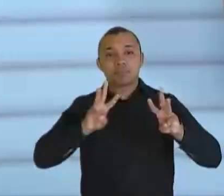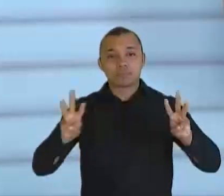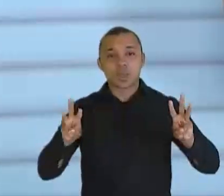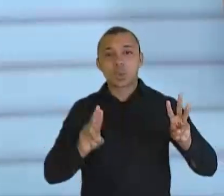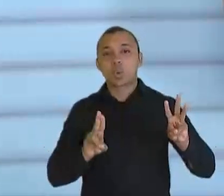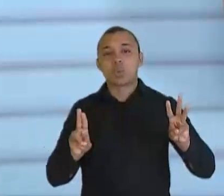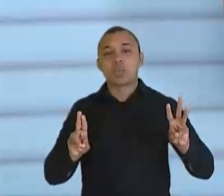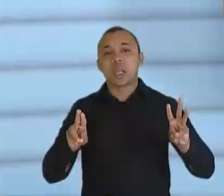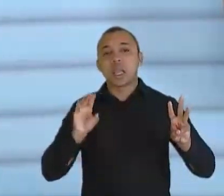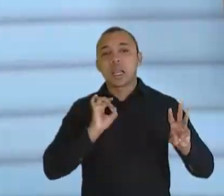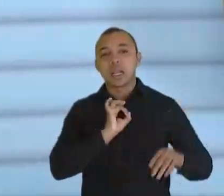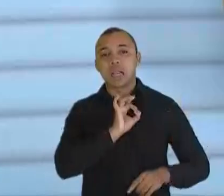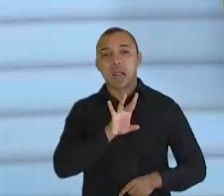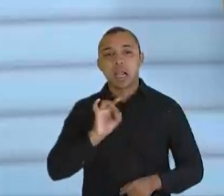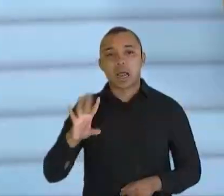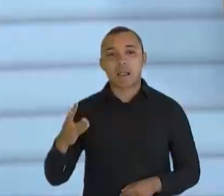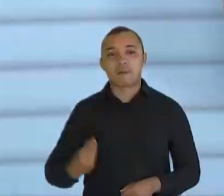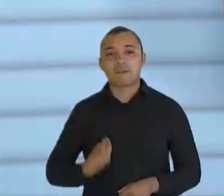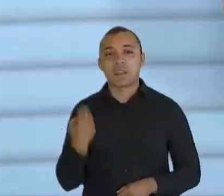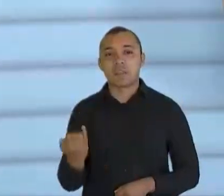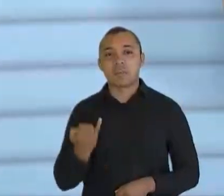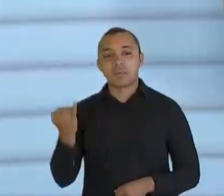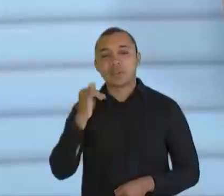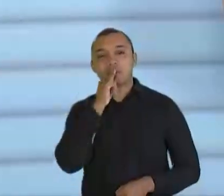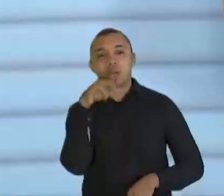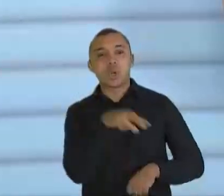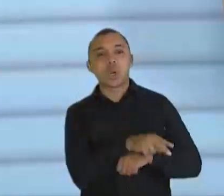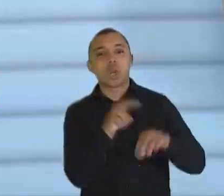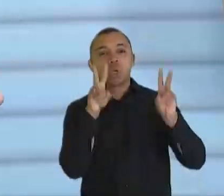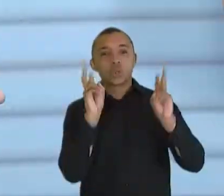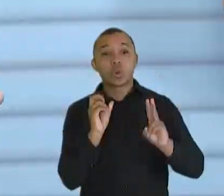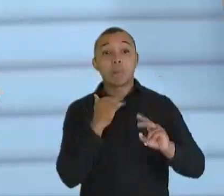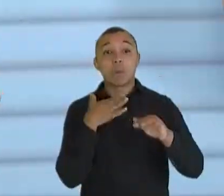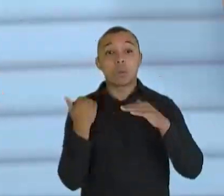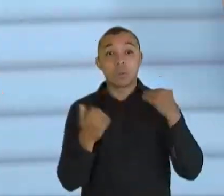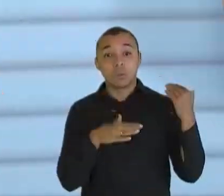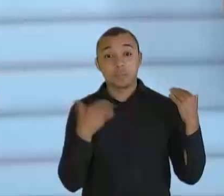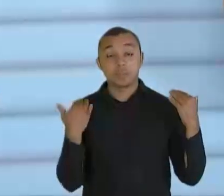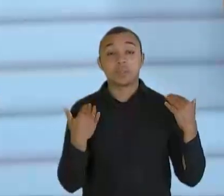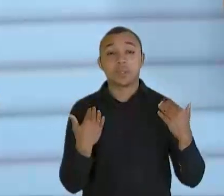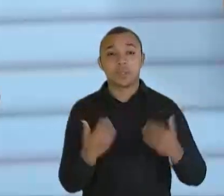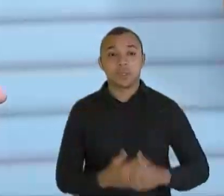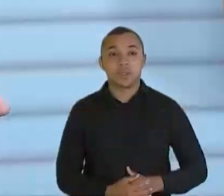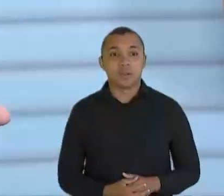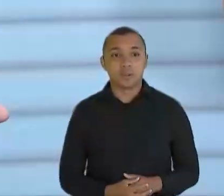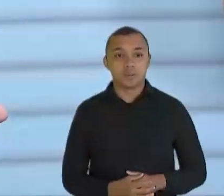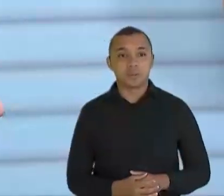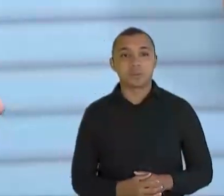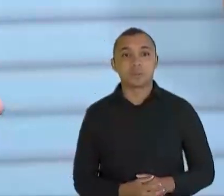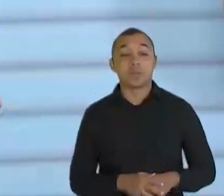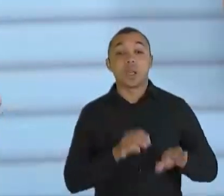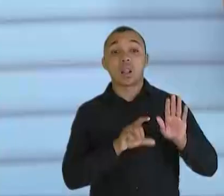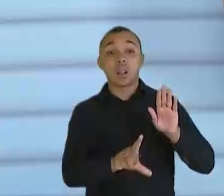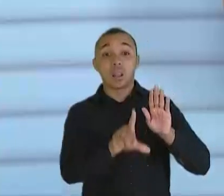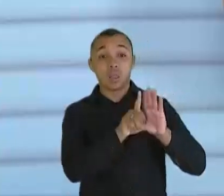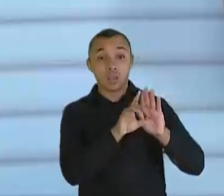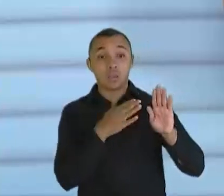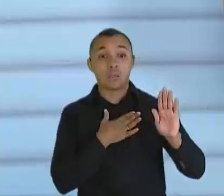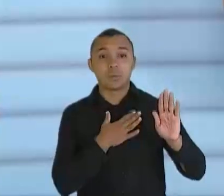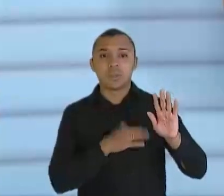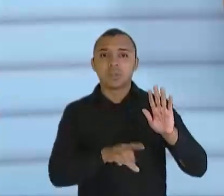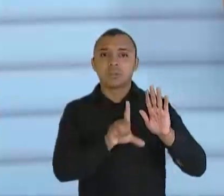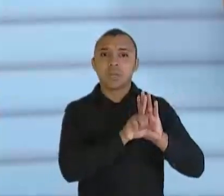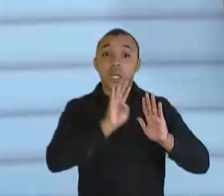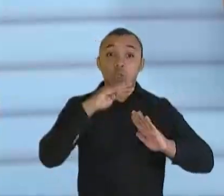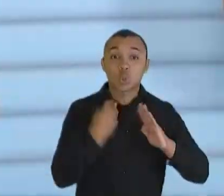cadavidaimporta.com.br, você vai lá, você vai ver isso. Tem lá monitoramento de homicídios. Veja, a escola, essa é outra lei minha, ela é um grande equipamento de